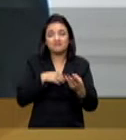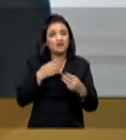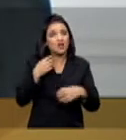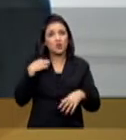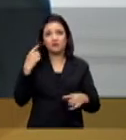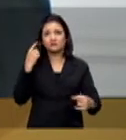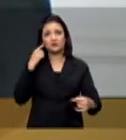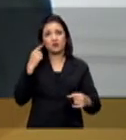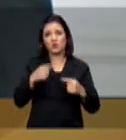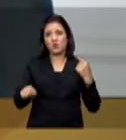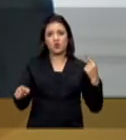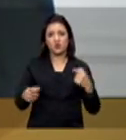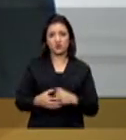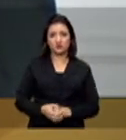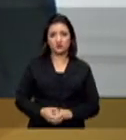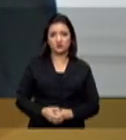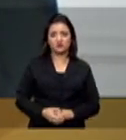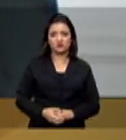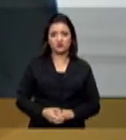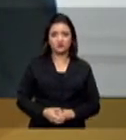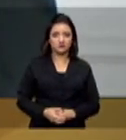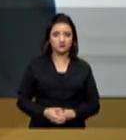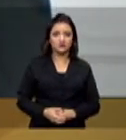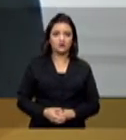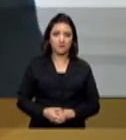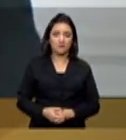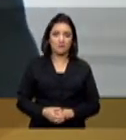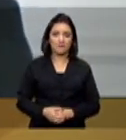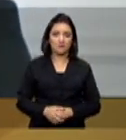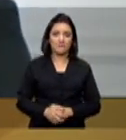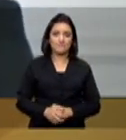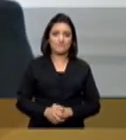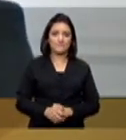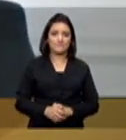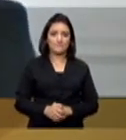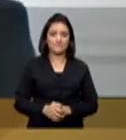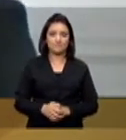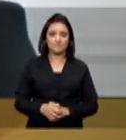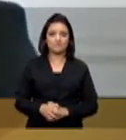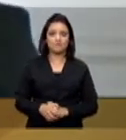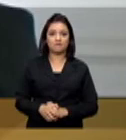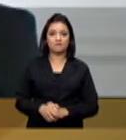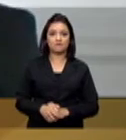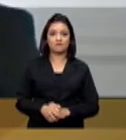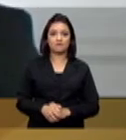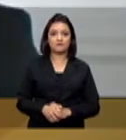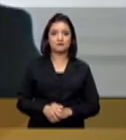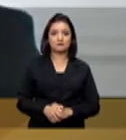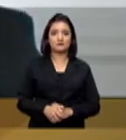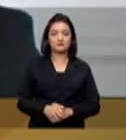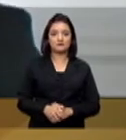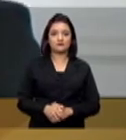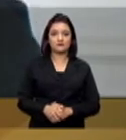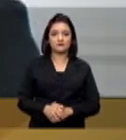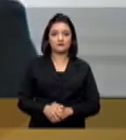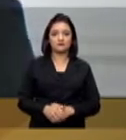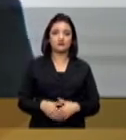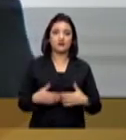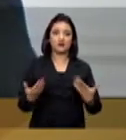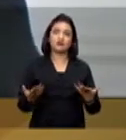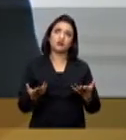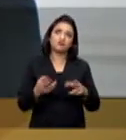quê, presidente? Com todas as vênias, ao eminente ministro relator. Divirjo com base no artigo